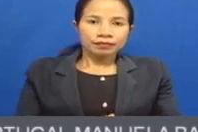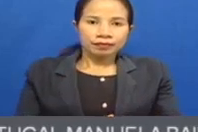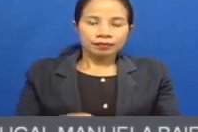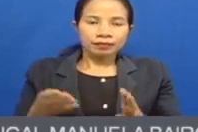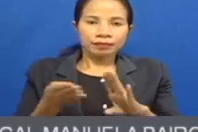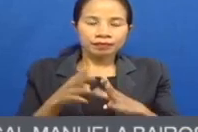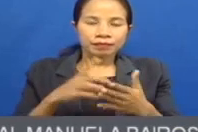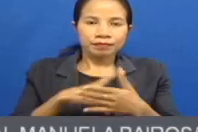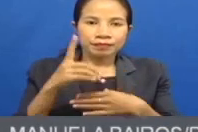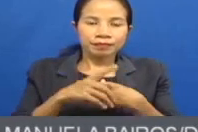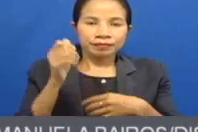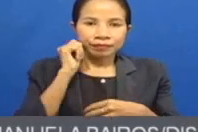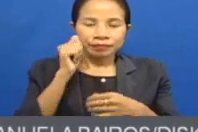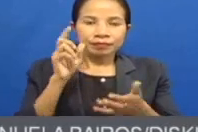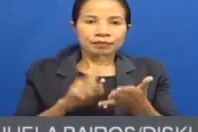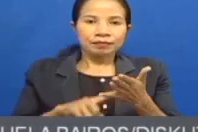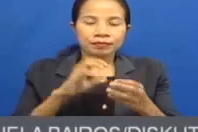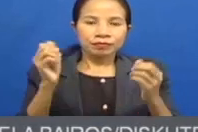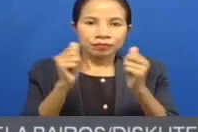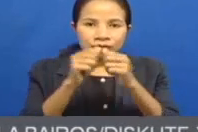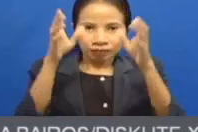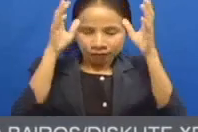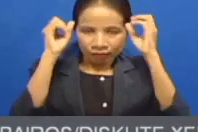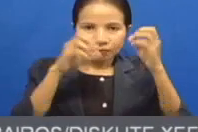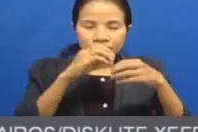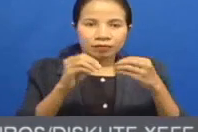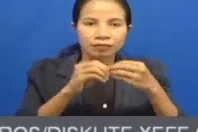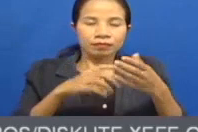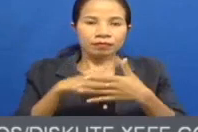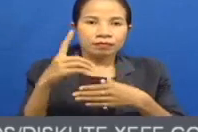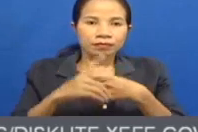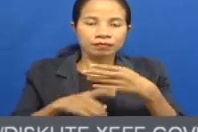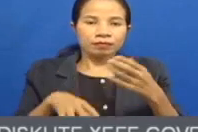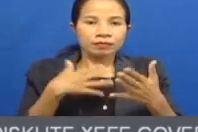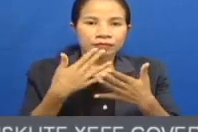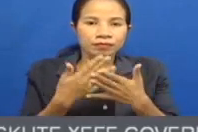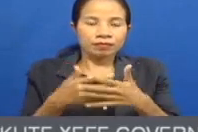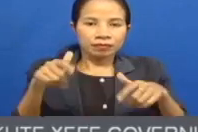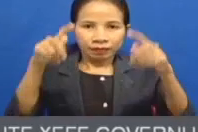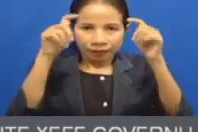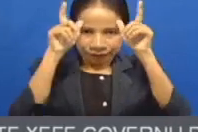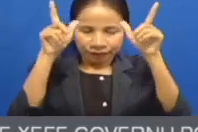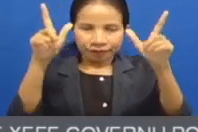Banco de Desenvolvimento Asiático discute com o Presidente da República com o desenvolvimento resiliente e